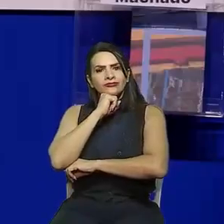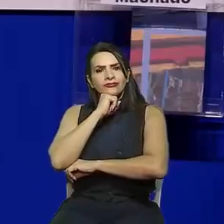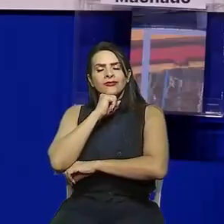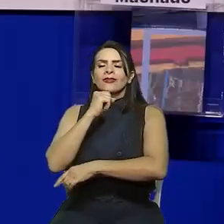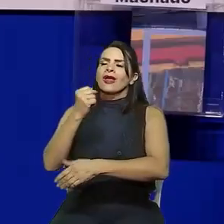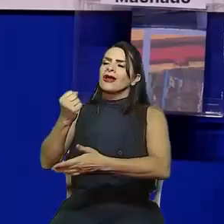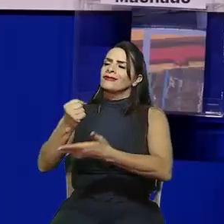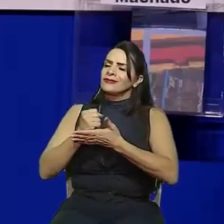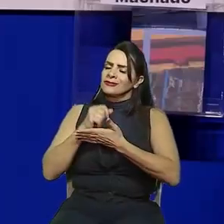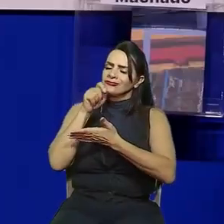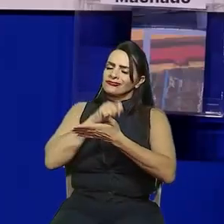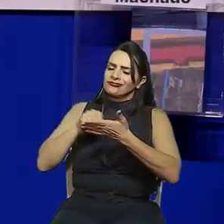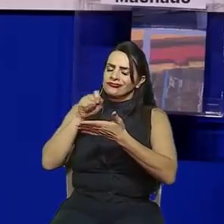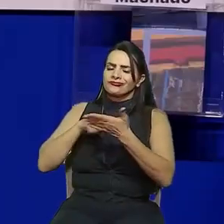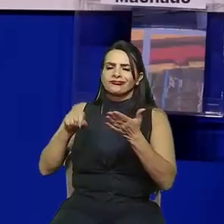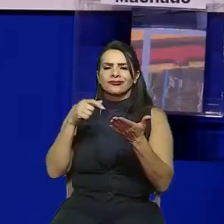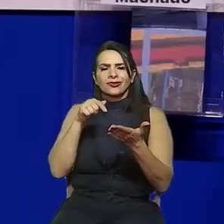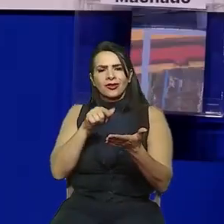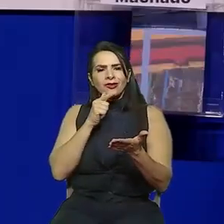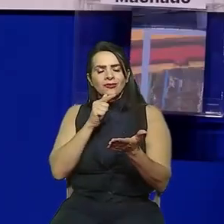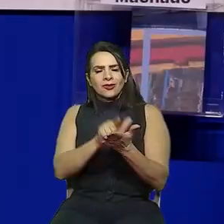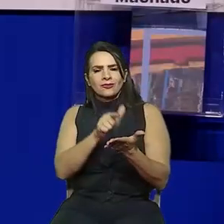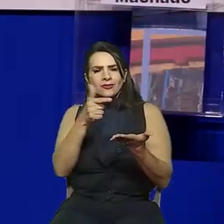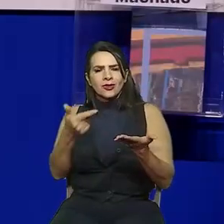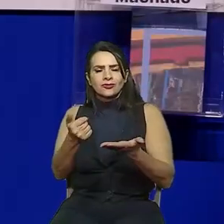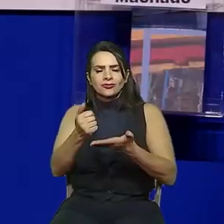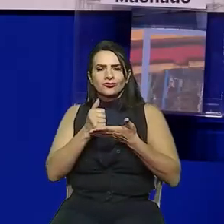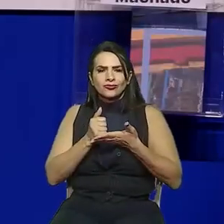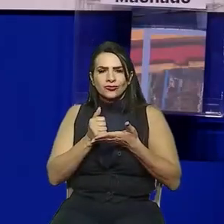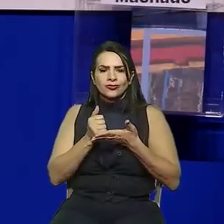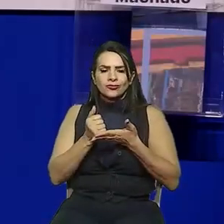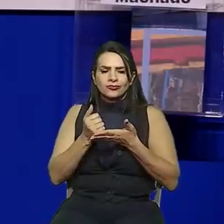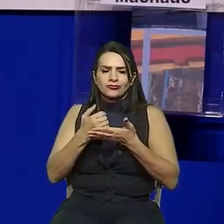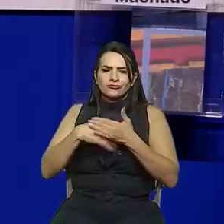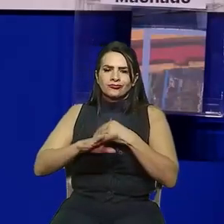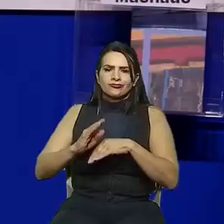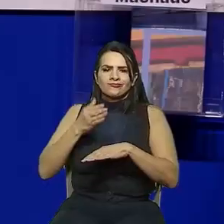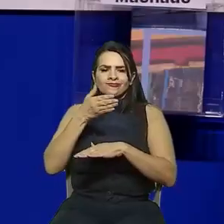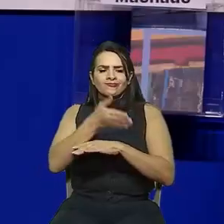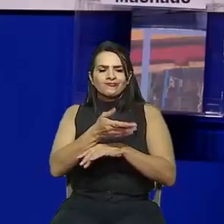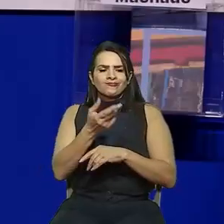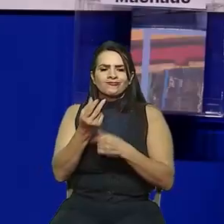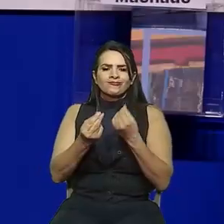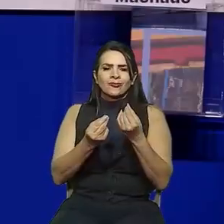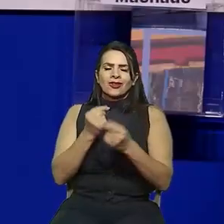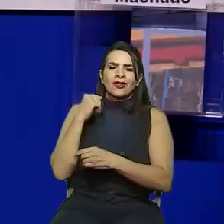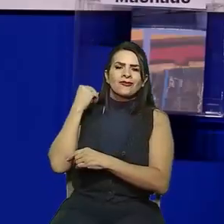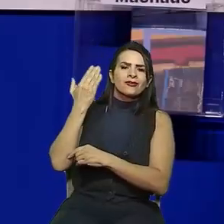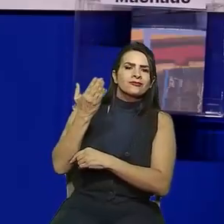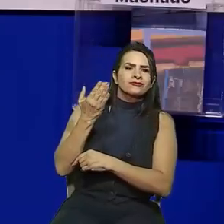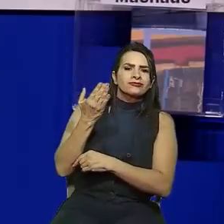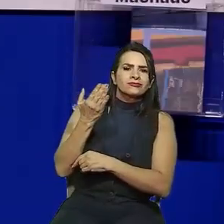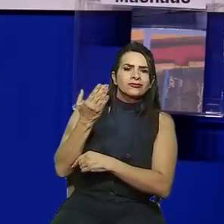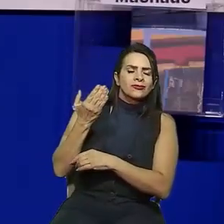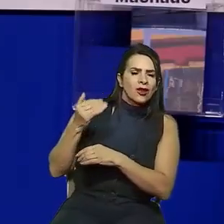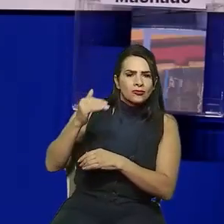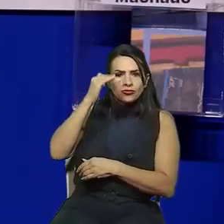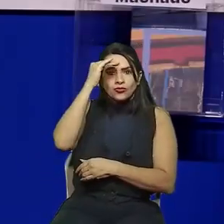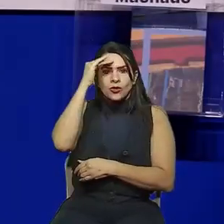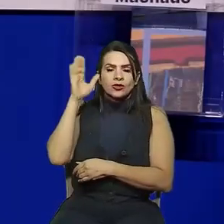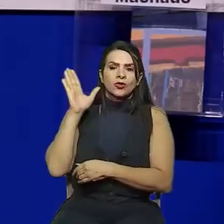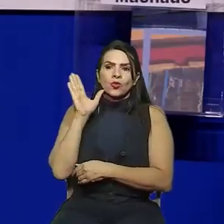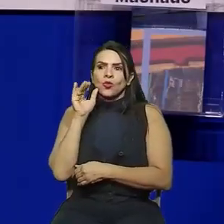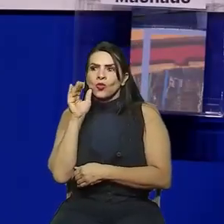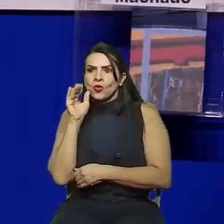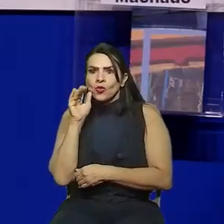ajudou no sentido de entrar, avançar, procurar o que está do outro lado e ter a curiosidade